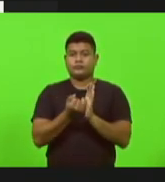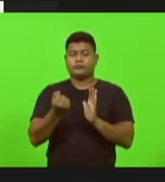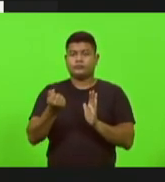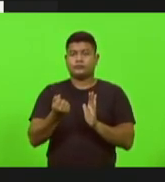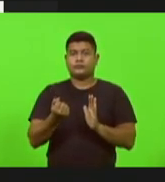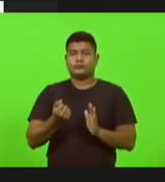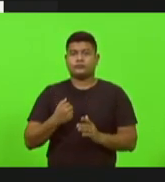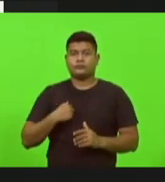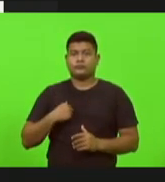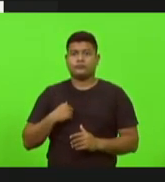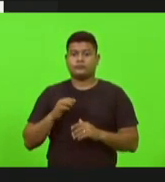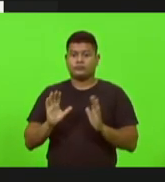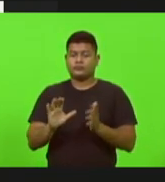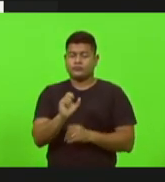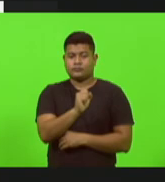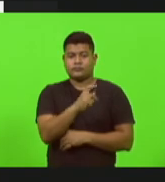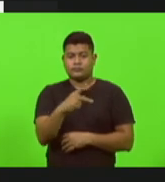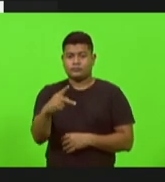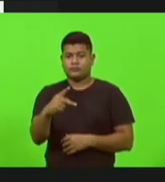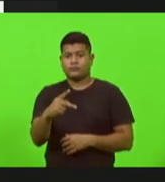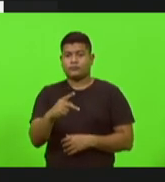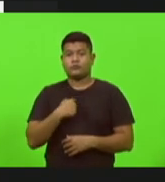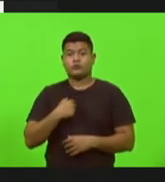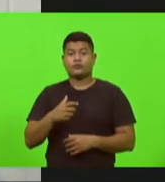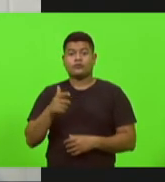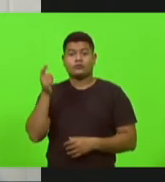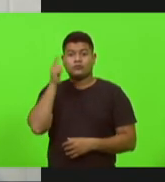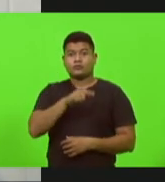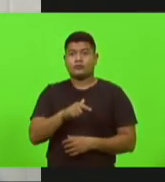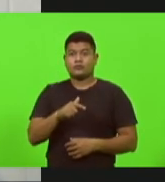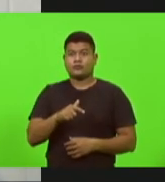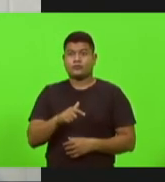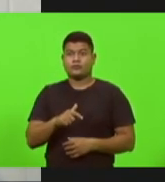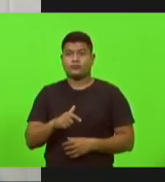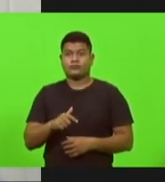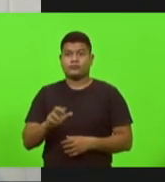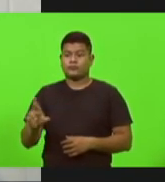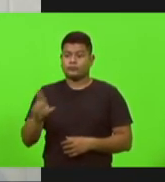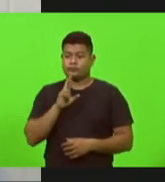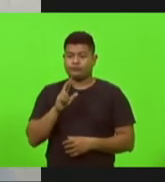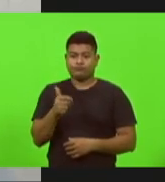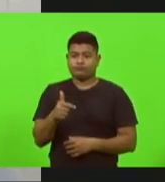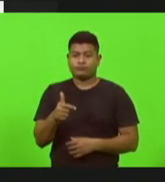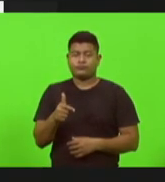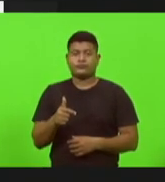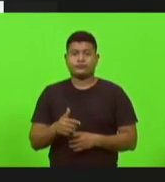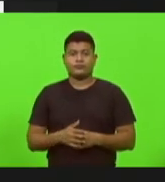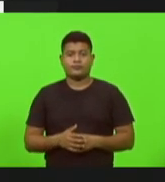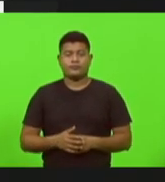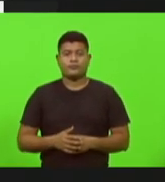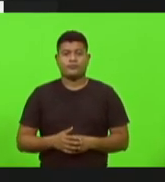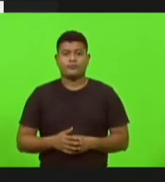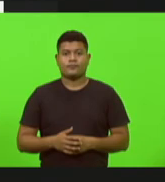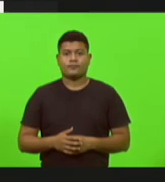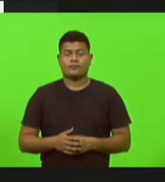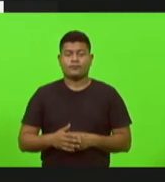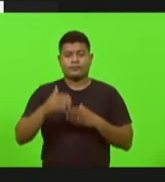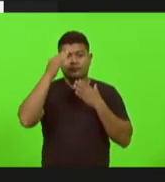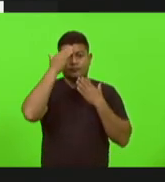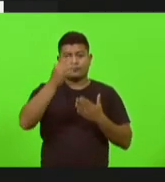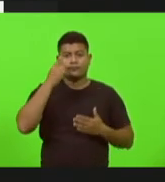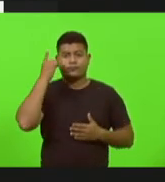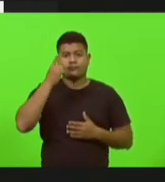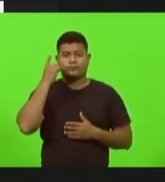no aplicativo, e só para confirmar ela ali que não obtive resposta. Obrigado. Obrigado, deputado